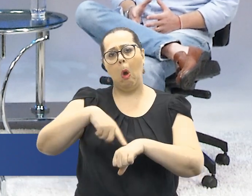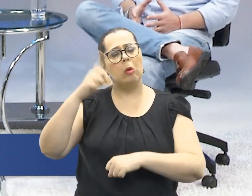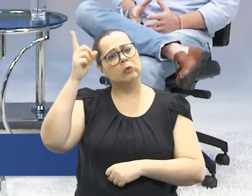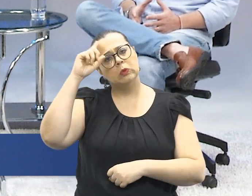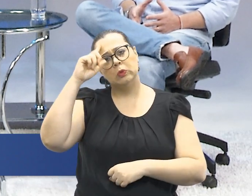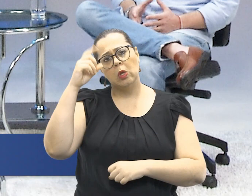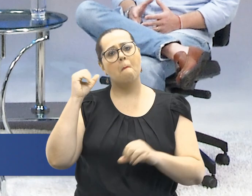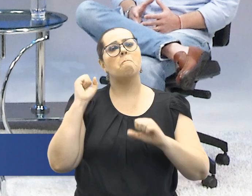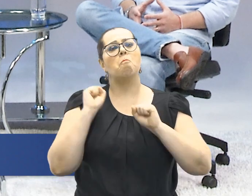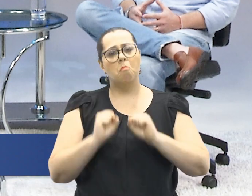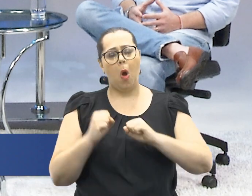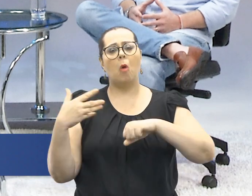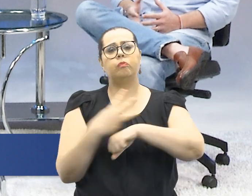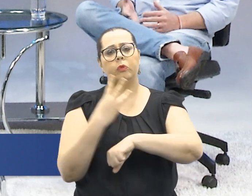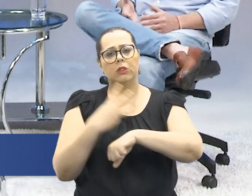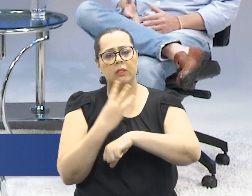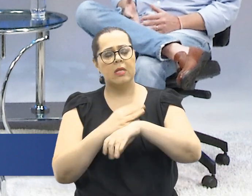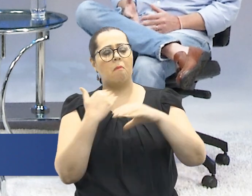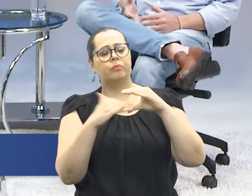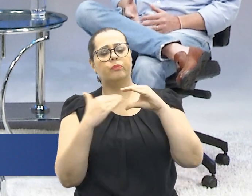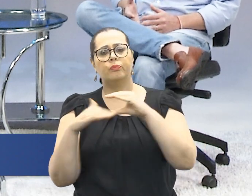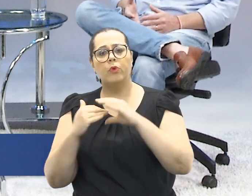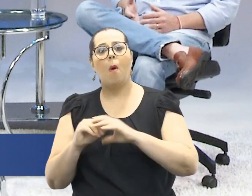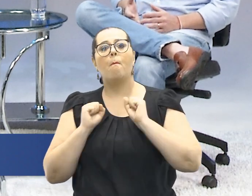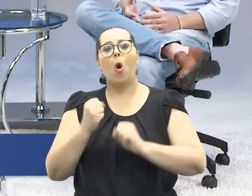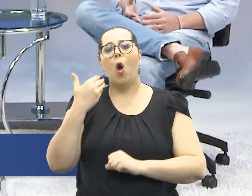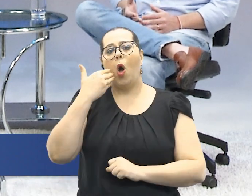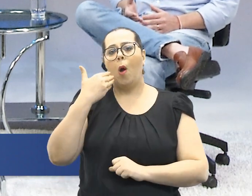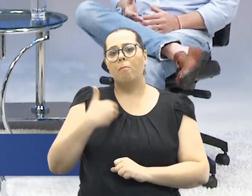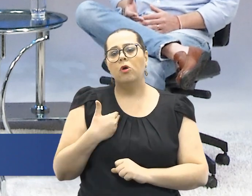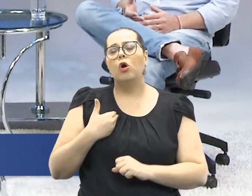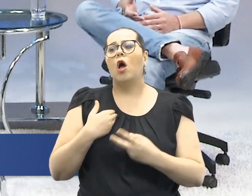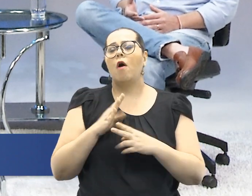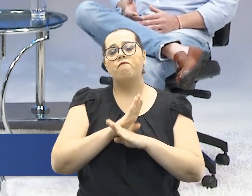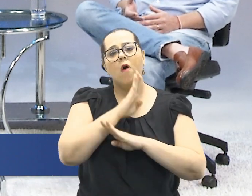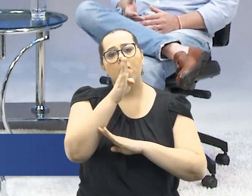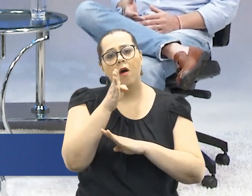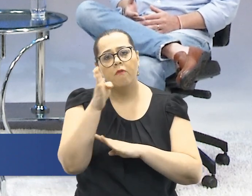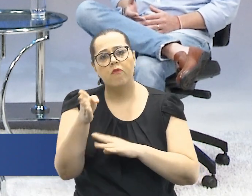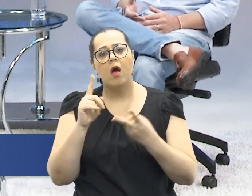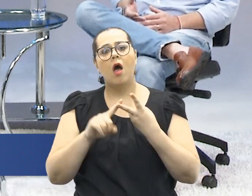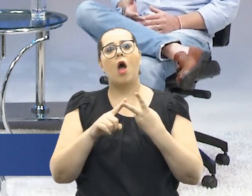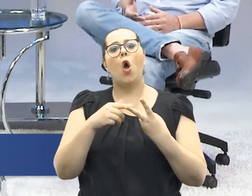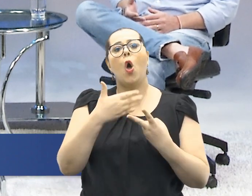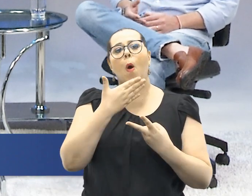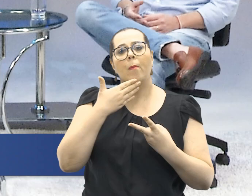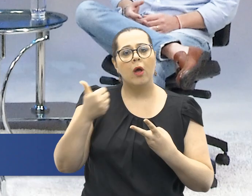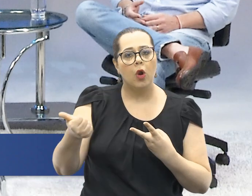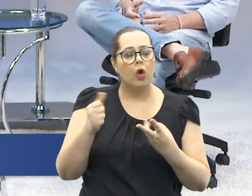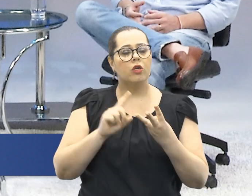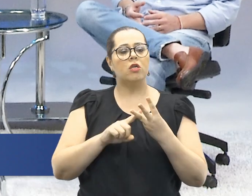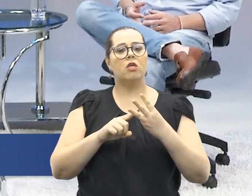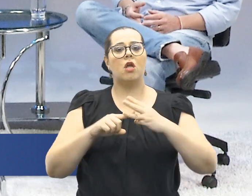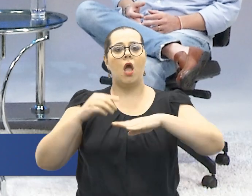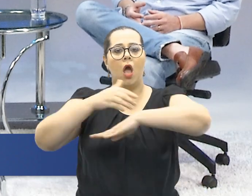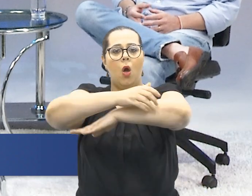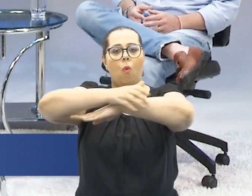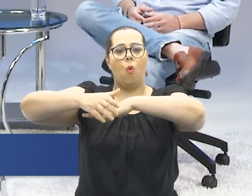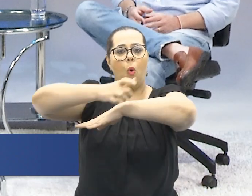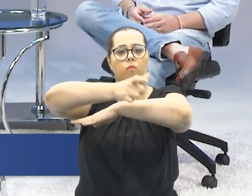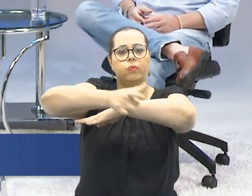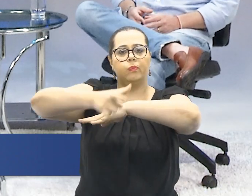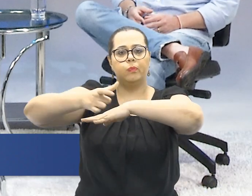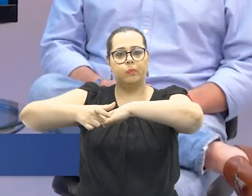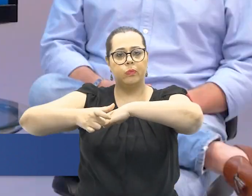dia, e lá a pessoa pode pedir uma visita, uma indicação, uma melhoria, um tapa-buraco, troca de